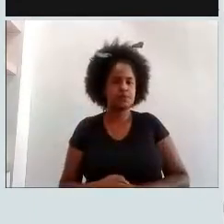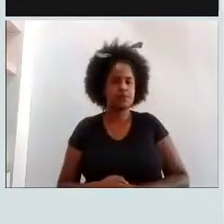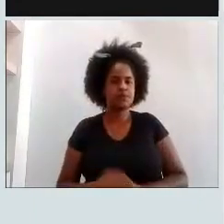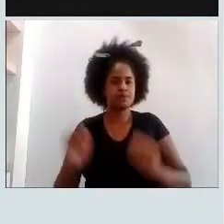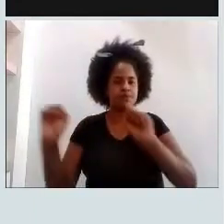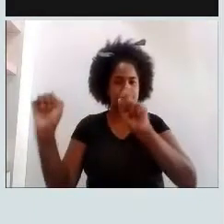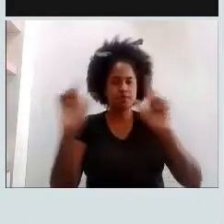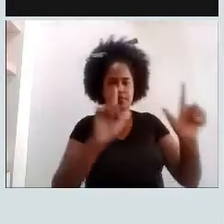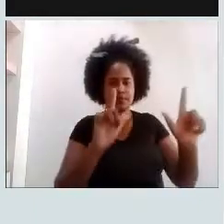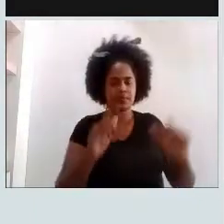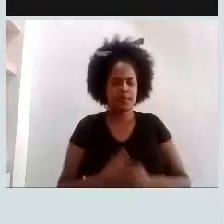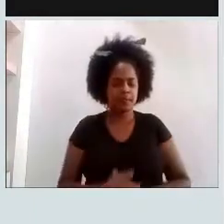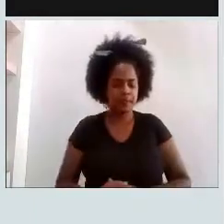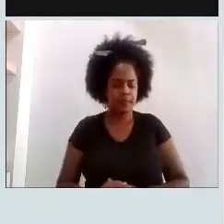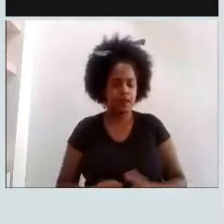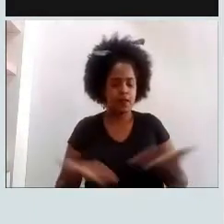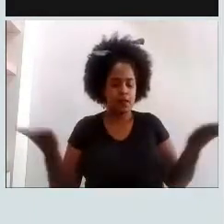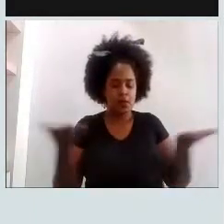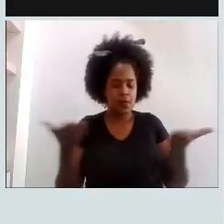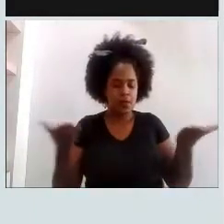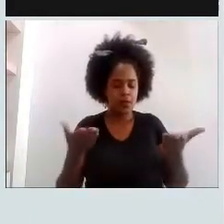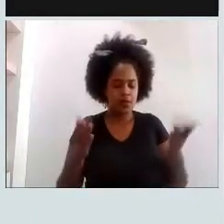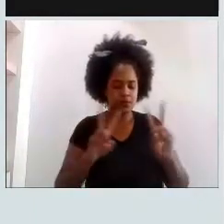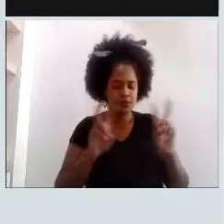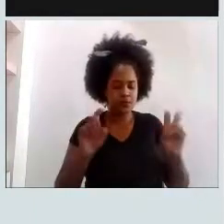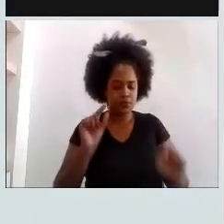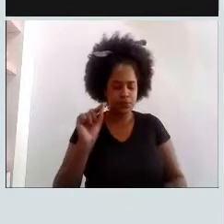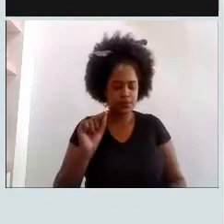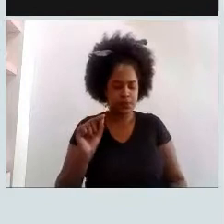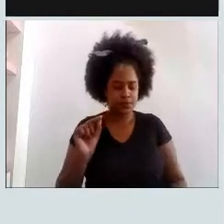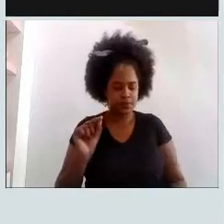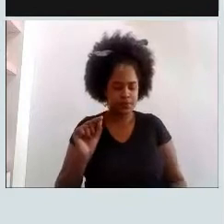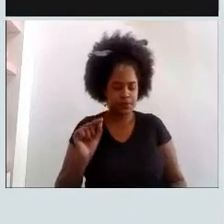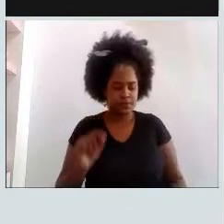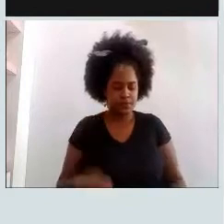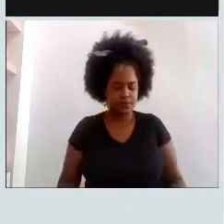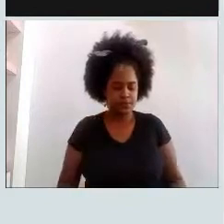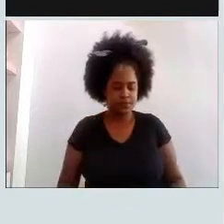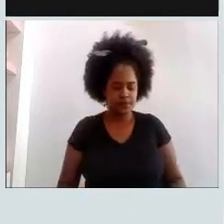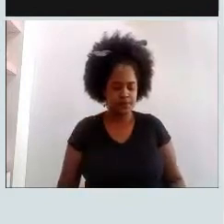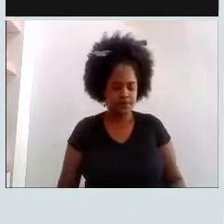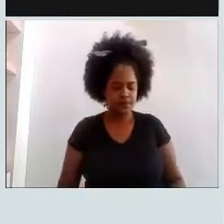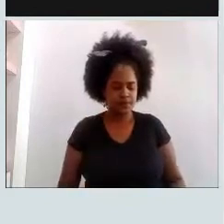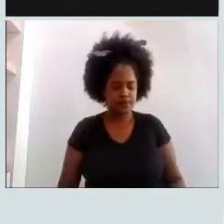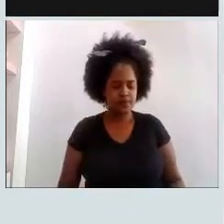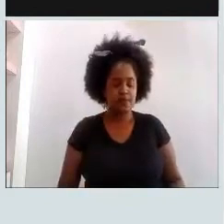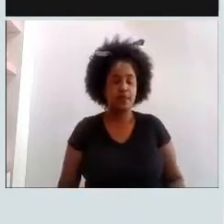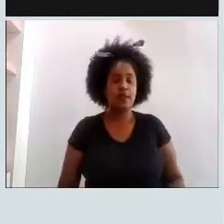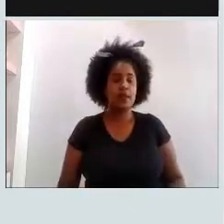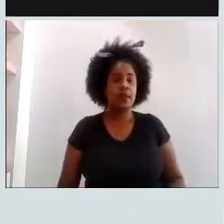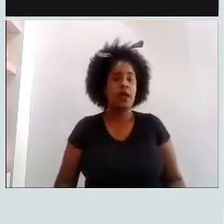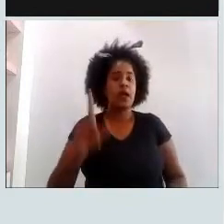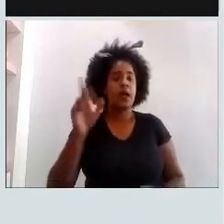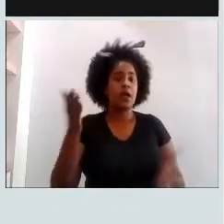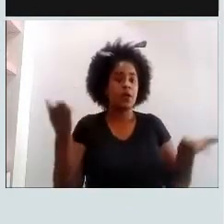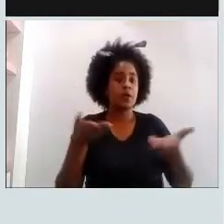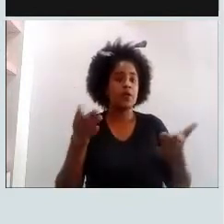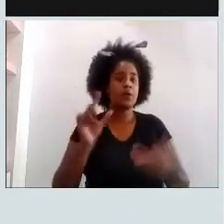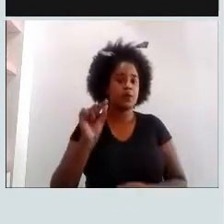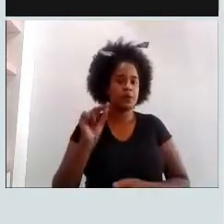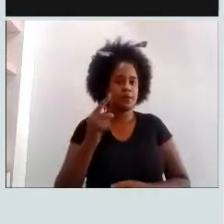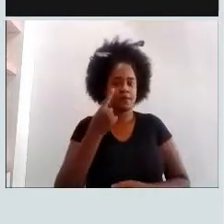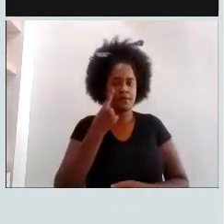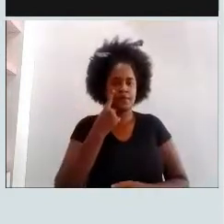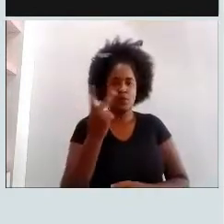Vamos ver agora um pouquinho sobre a razão entre essas duas figuras. Ou seja, às vezes nós